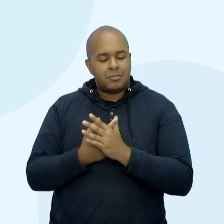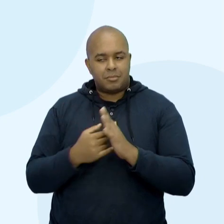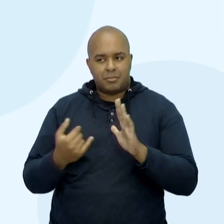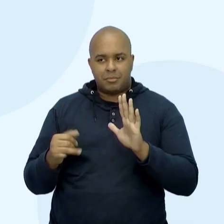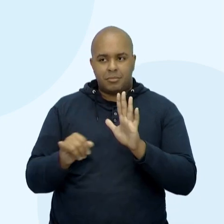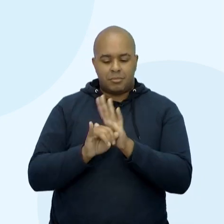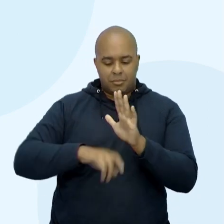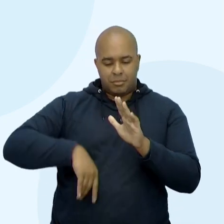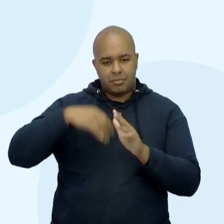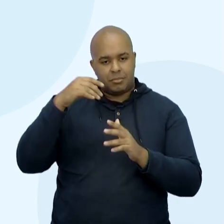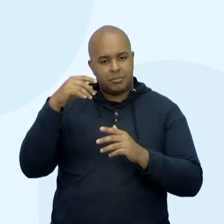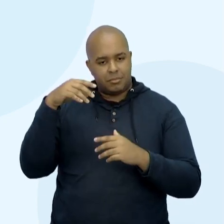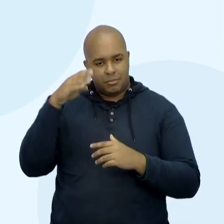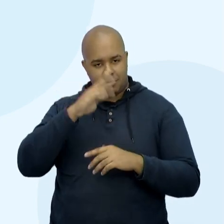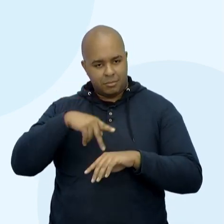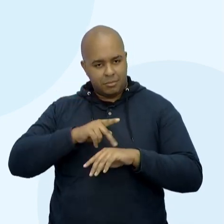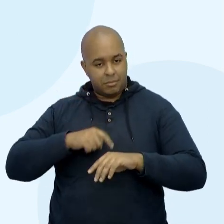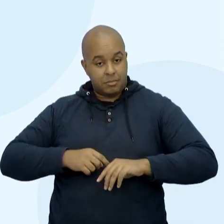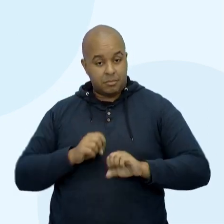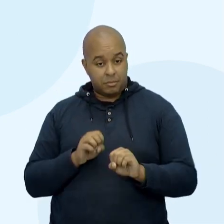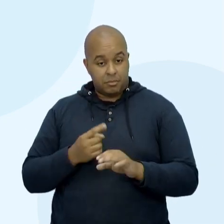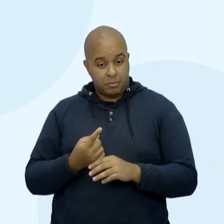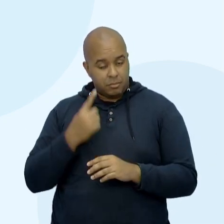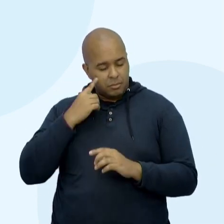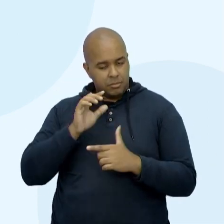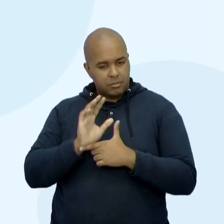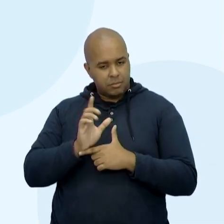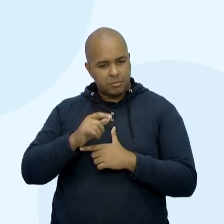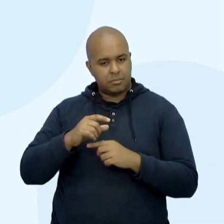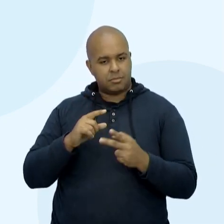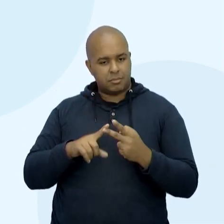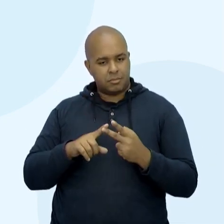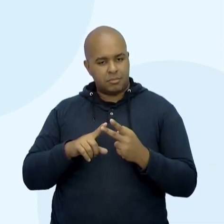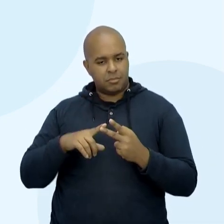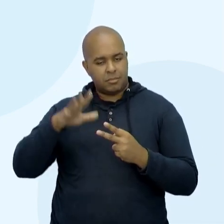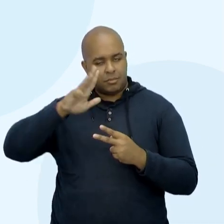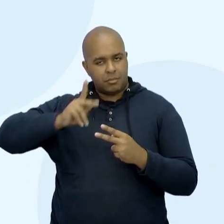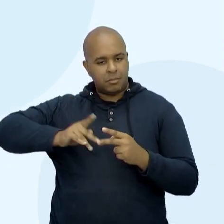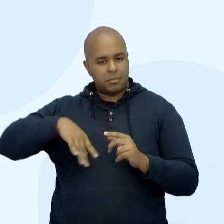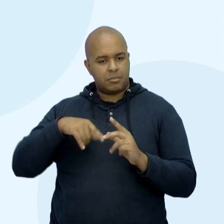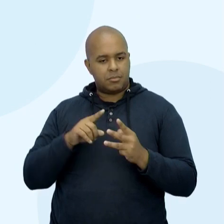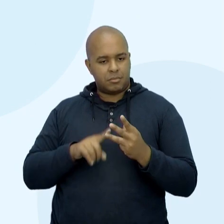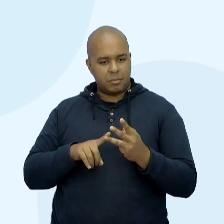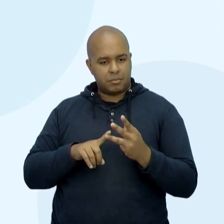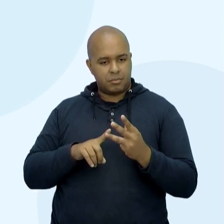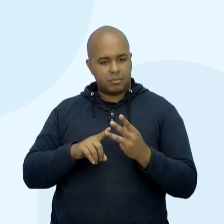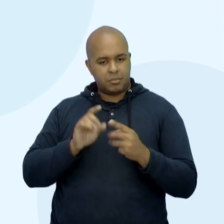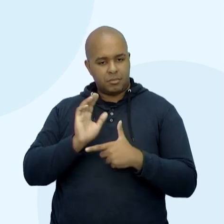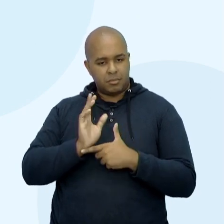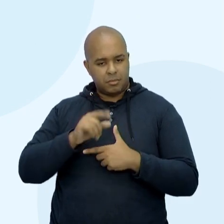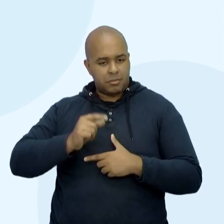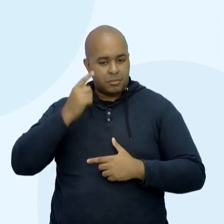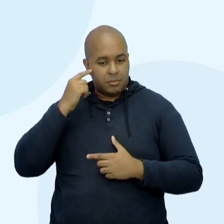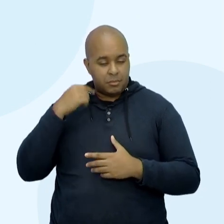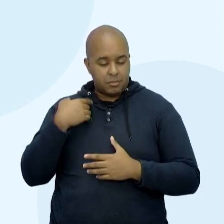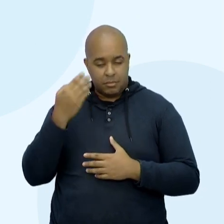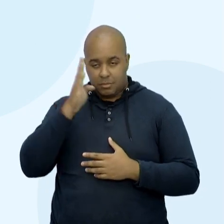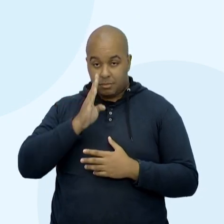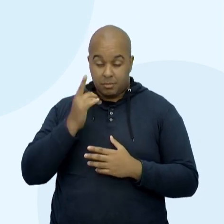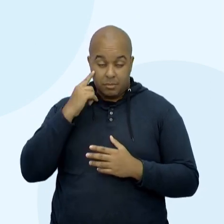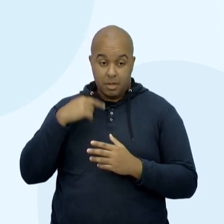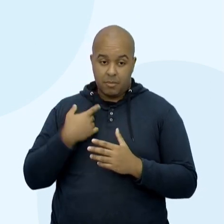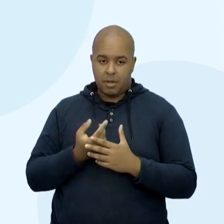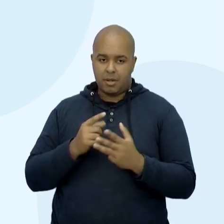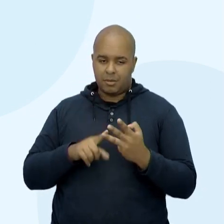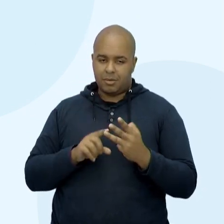identidades nacionais. Aula 1, Cinema Nacionais. Aula 2, África no Cinema. Aula 3, 4 e 5, Fora do Cinema do Brasil. Então, é uma